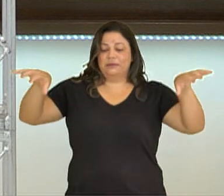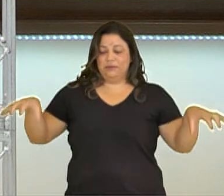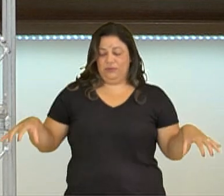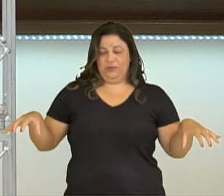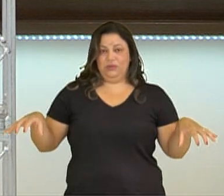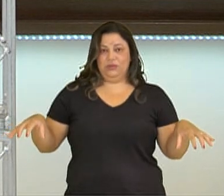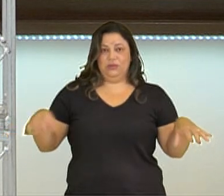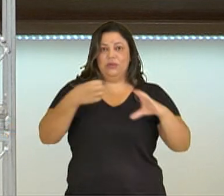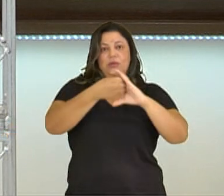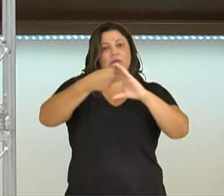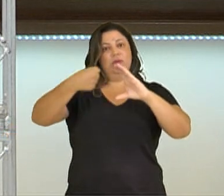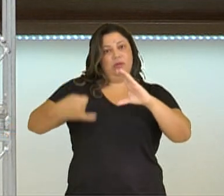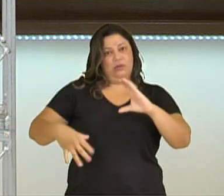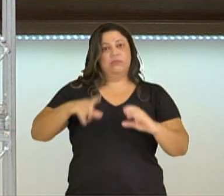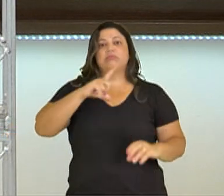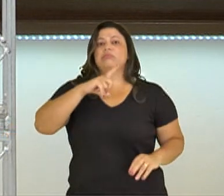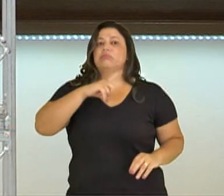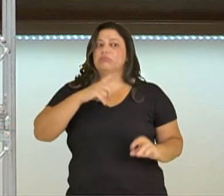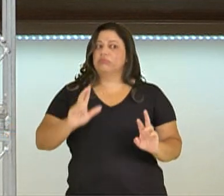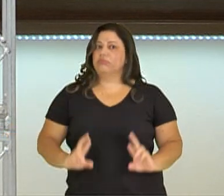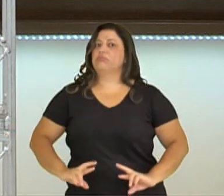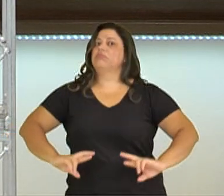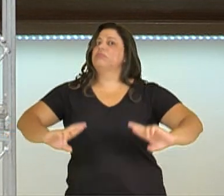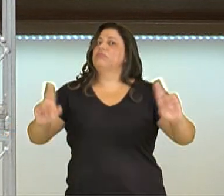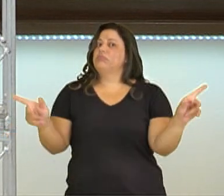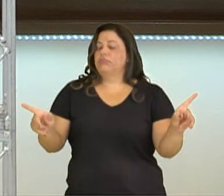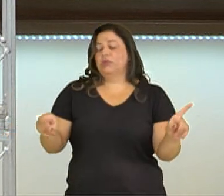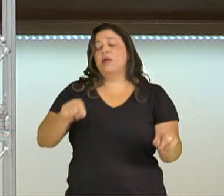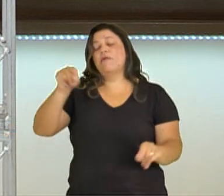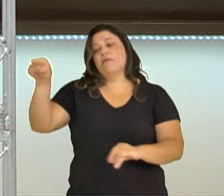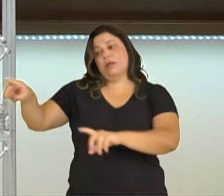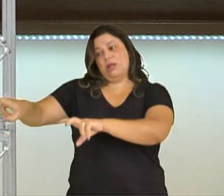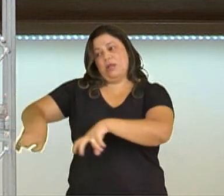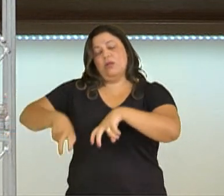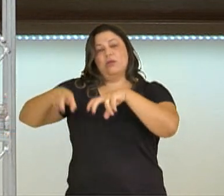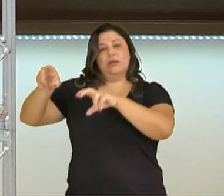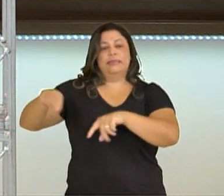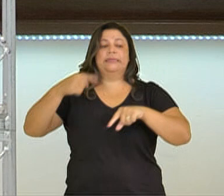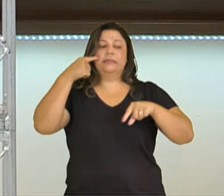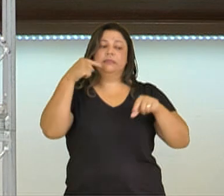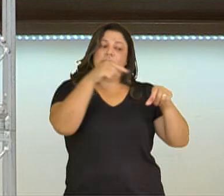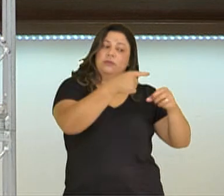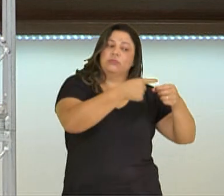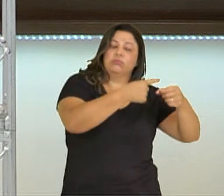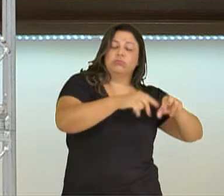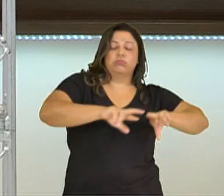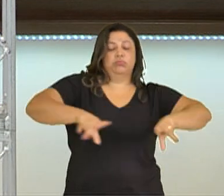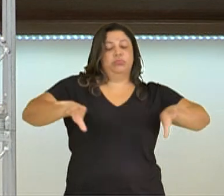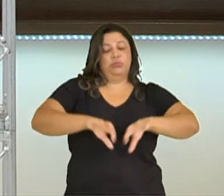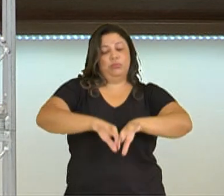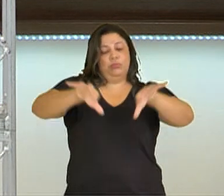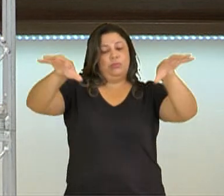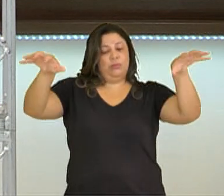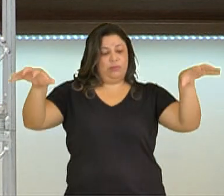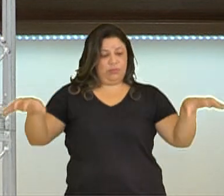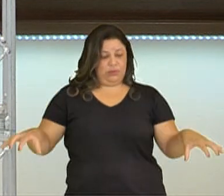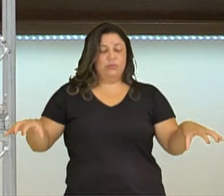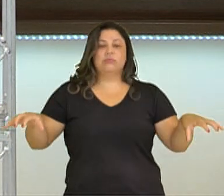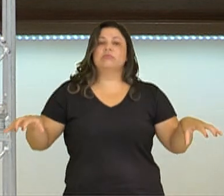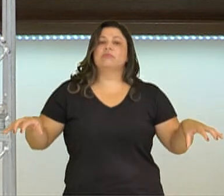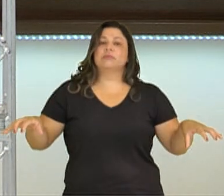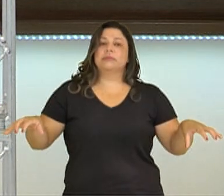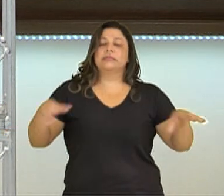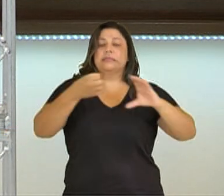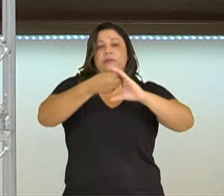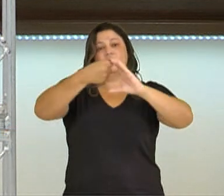que existem, né, diferenças entre um e outro. Por isso que eu estabeleço espaço rural e espaço urbano.